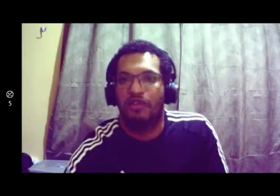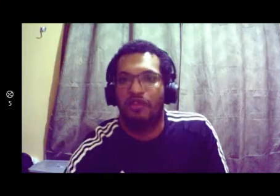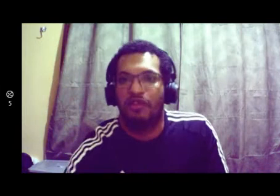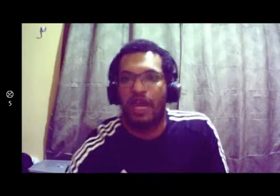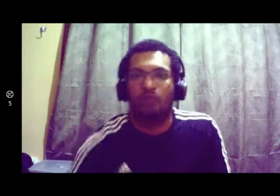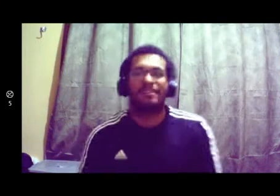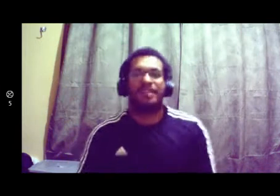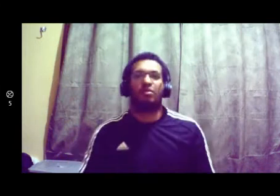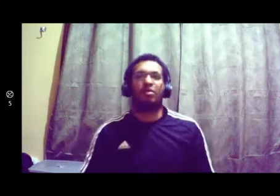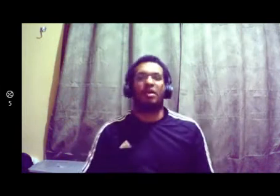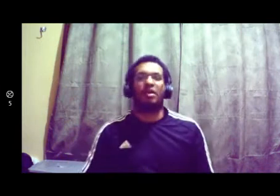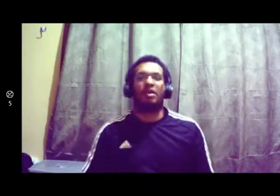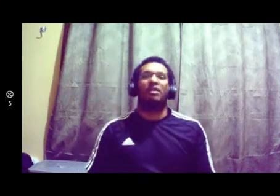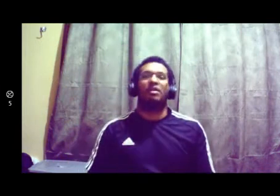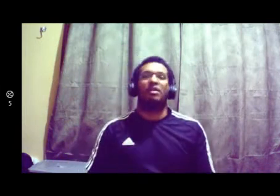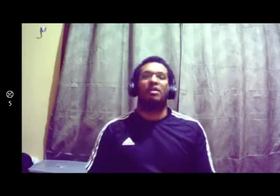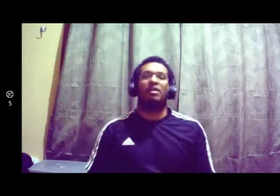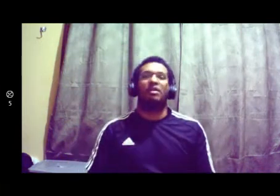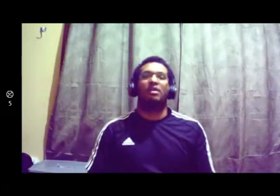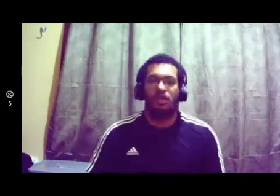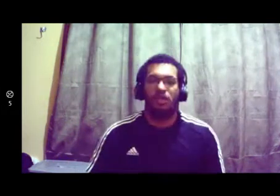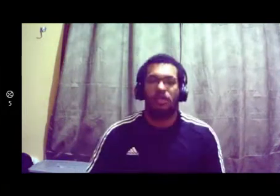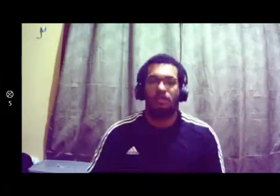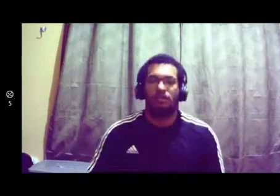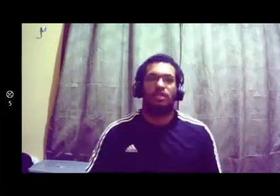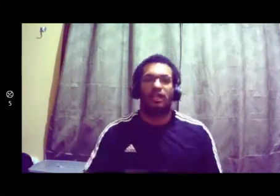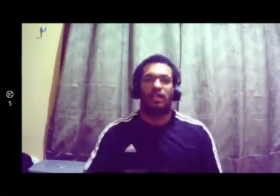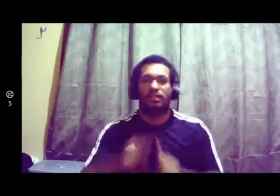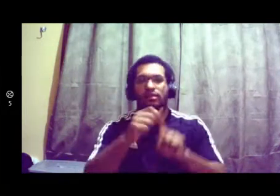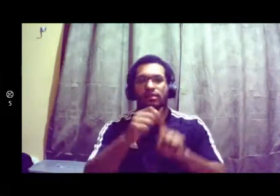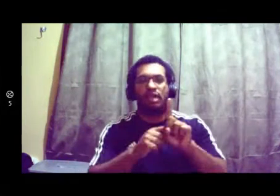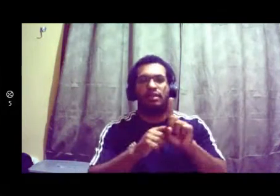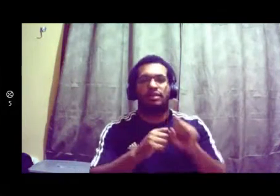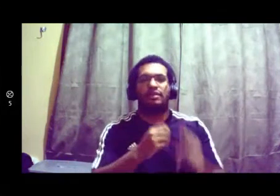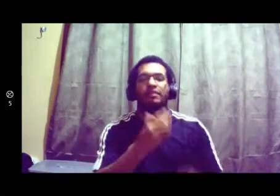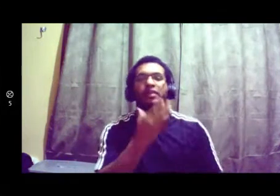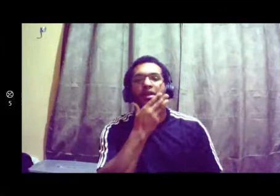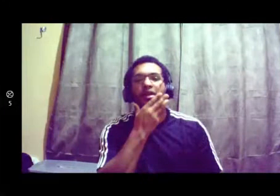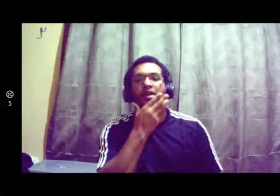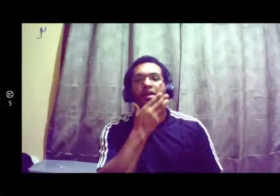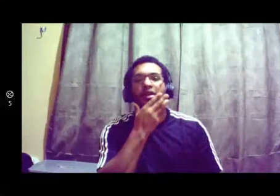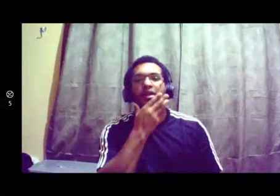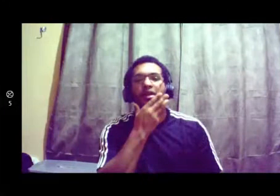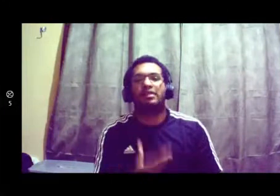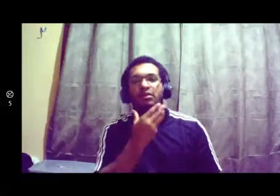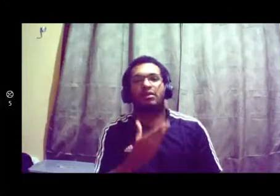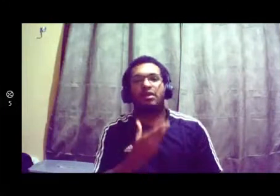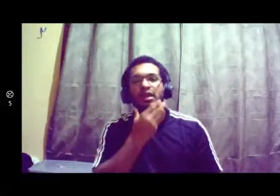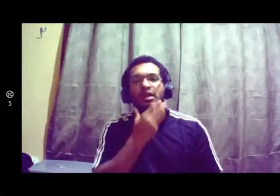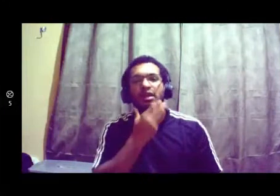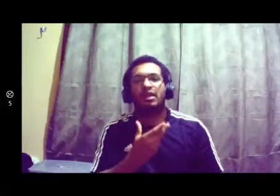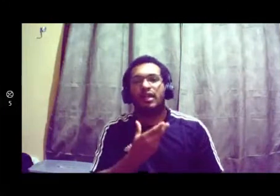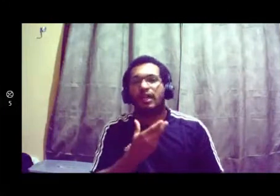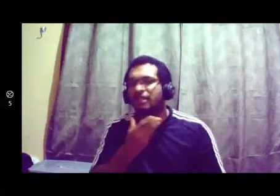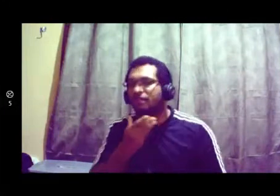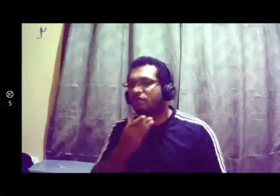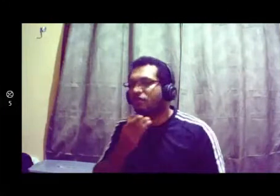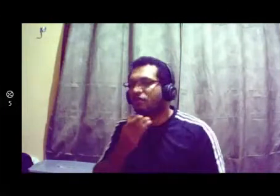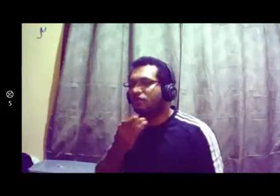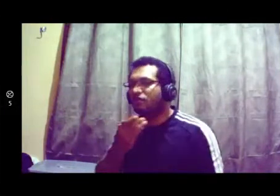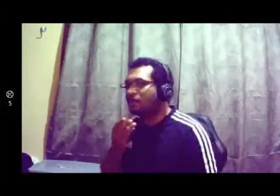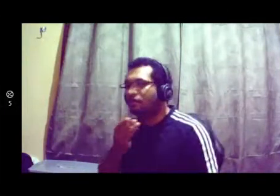E no final, dezembro, né? Último mês do ano, a gente faz mês de dezembro.